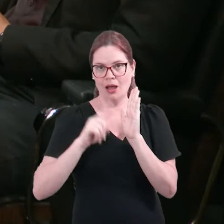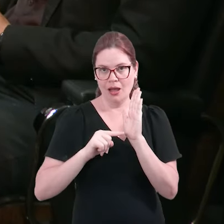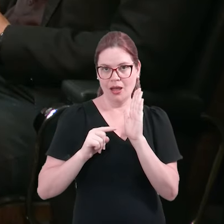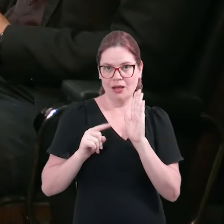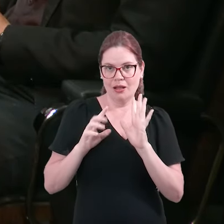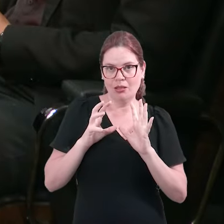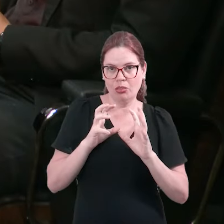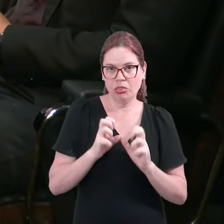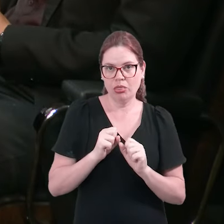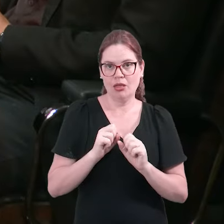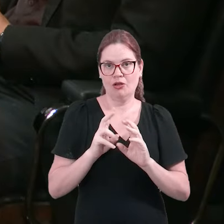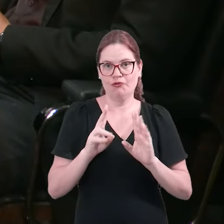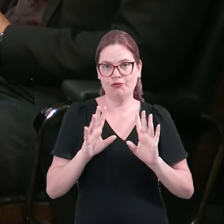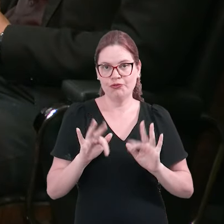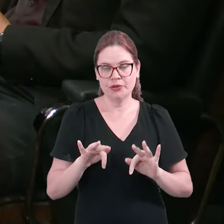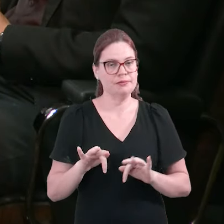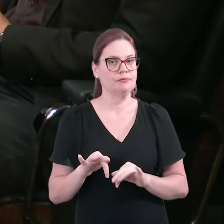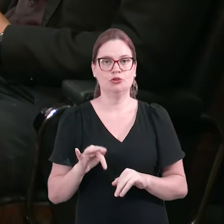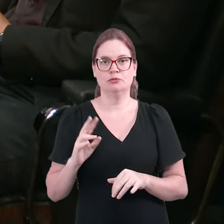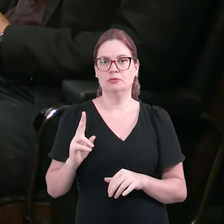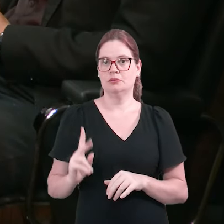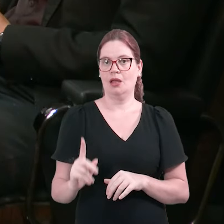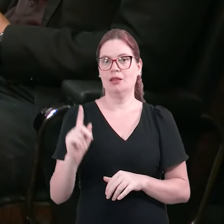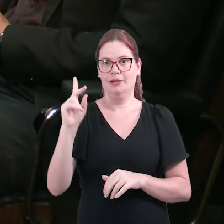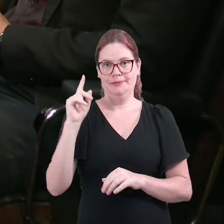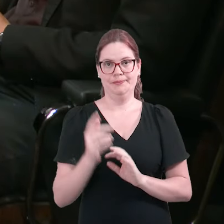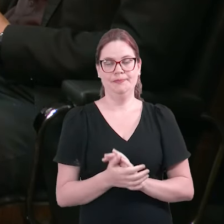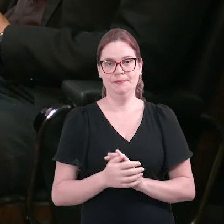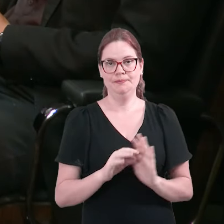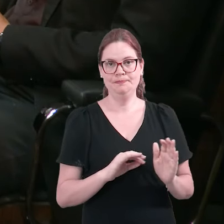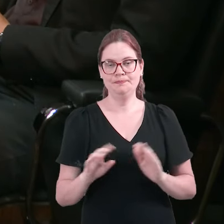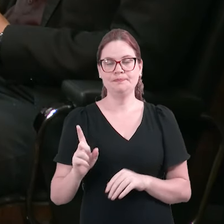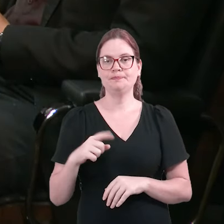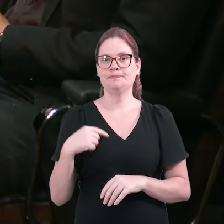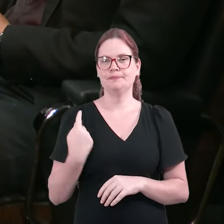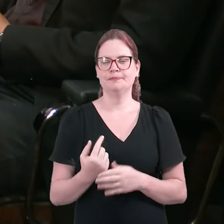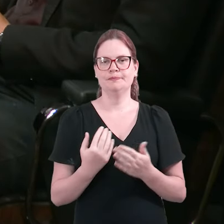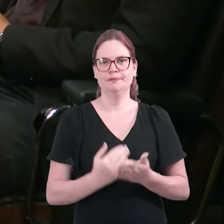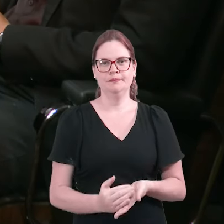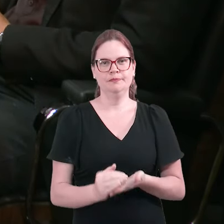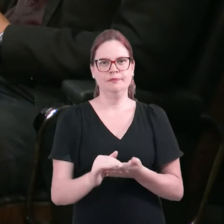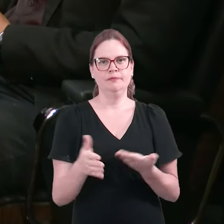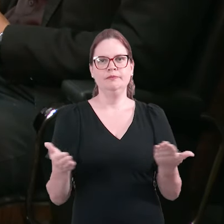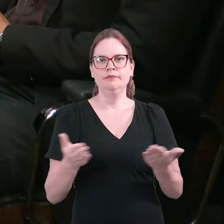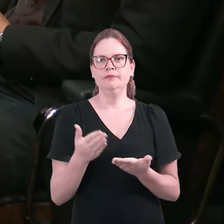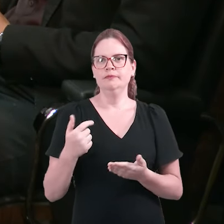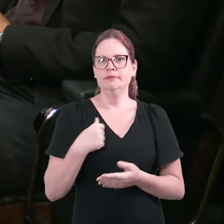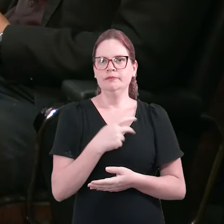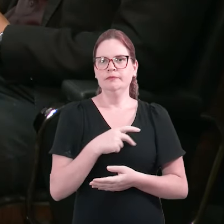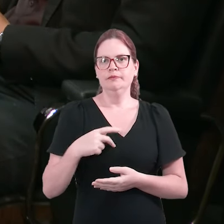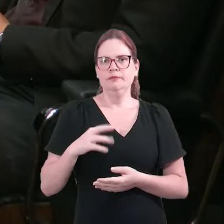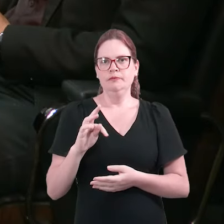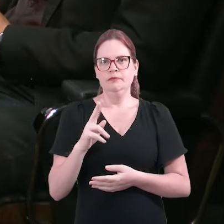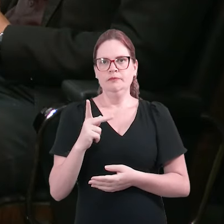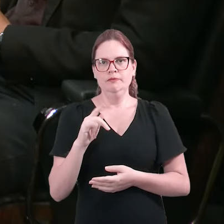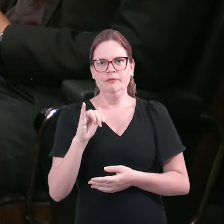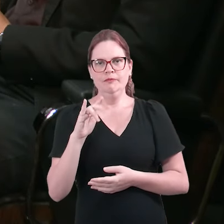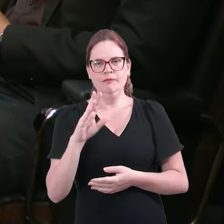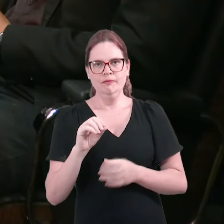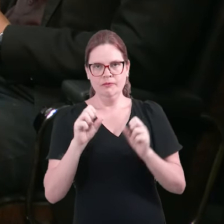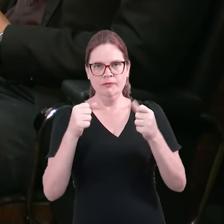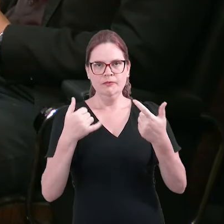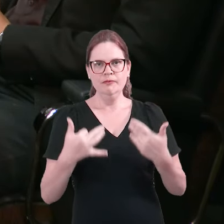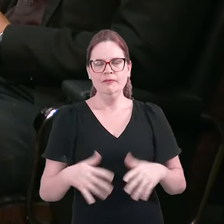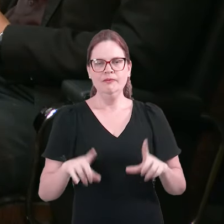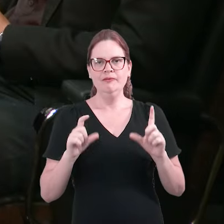Pastor Tiago, acho que até como introdução a gente pode falar alguma coisa nesse sentido,